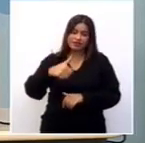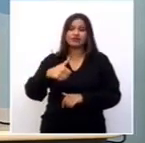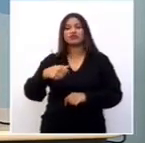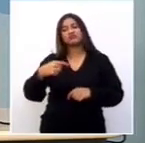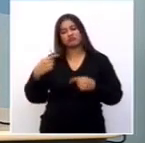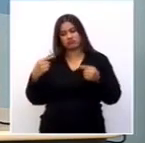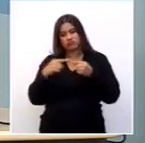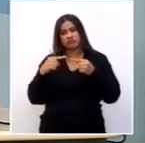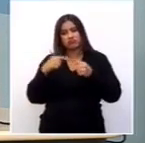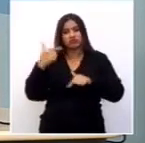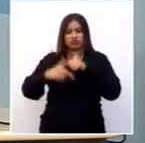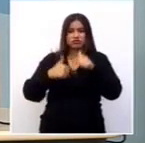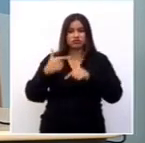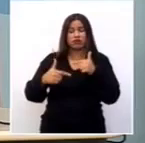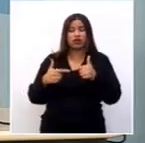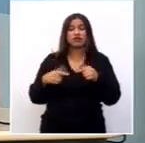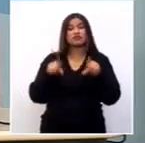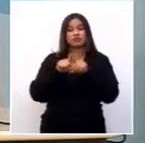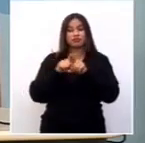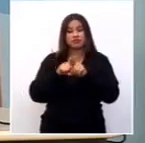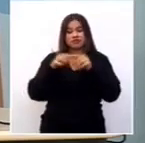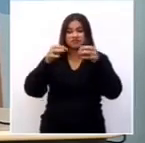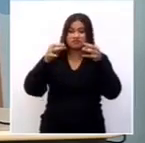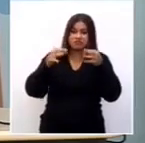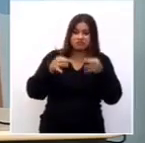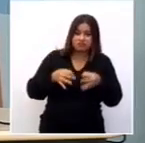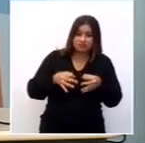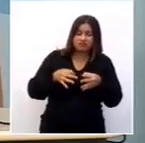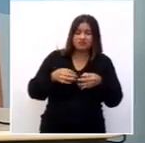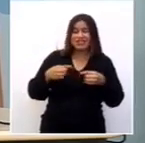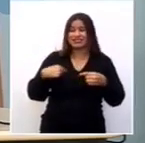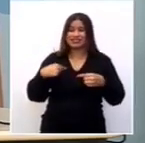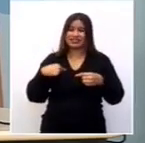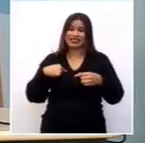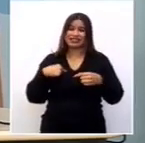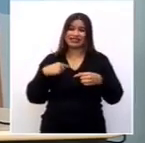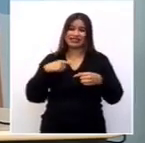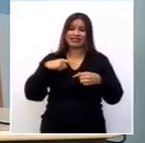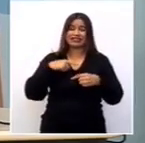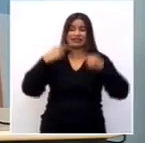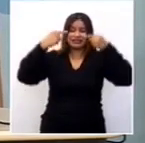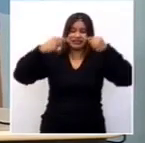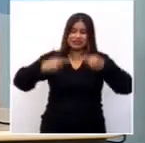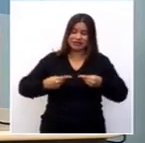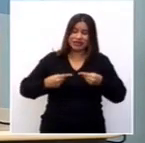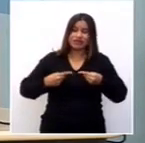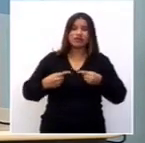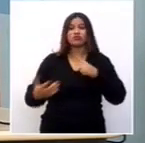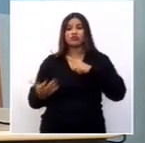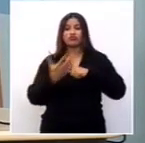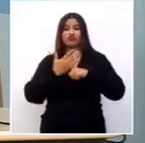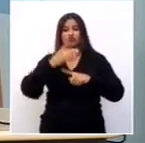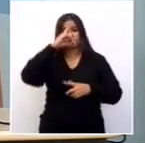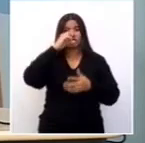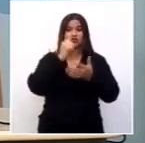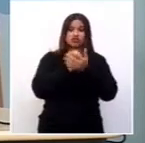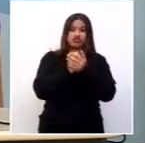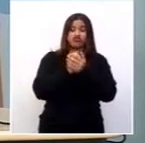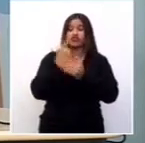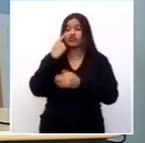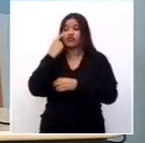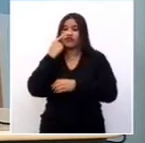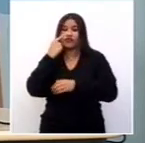desafiadora, é complexa, mas extremamente importante para a tomada de decisões em prol do desenvolvimento